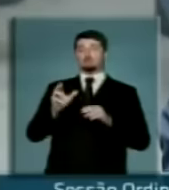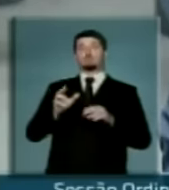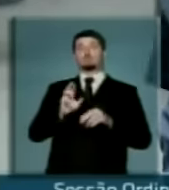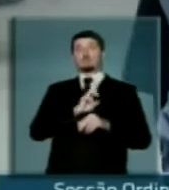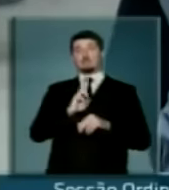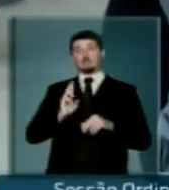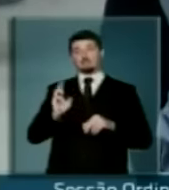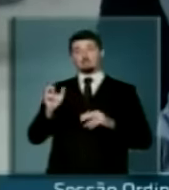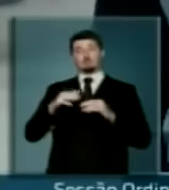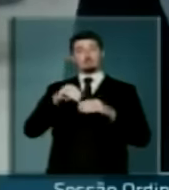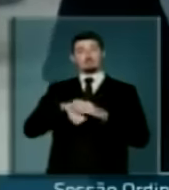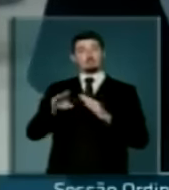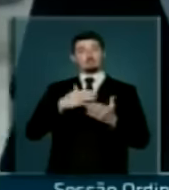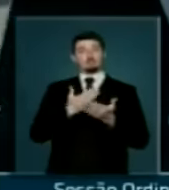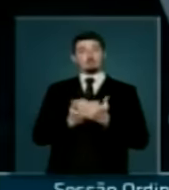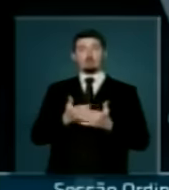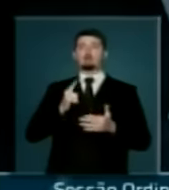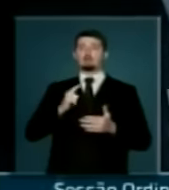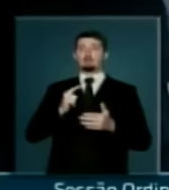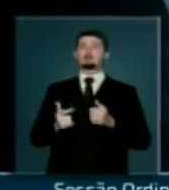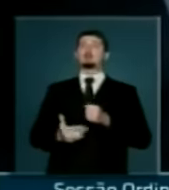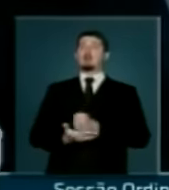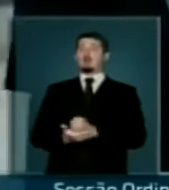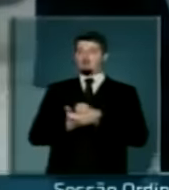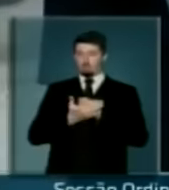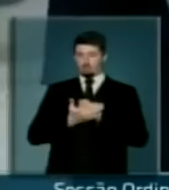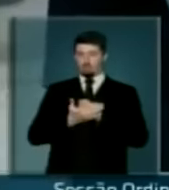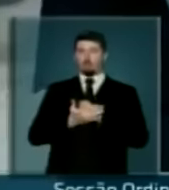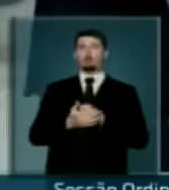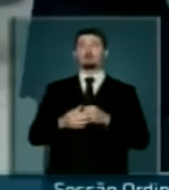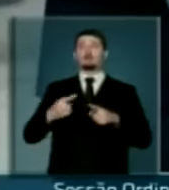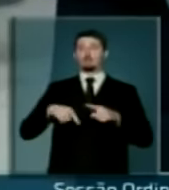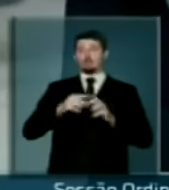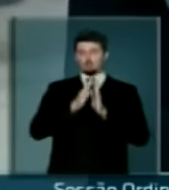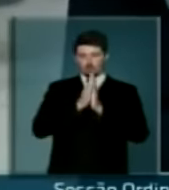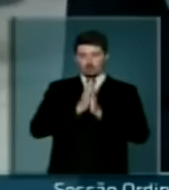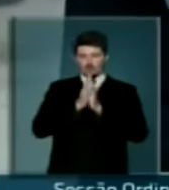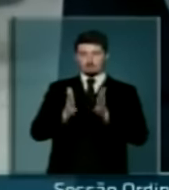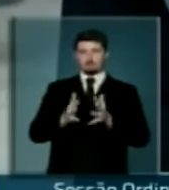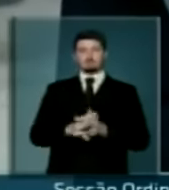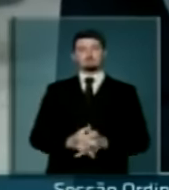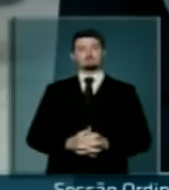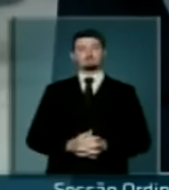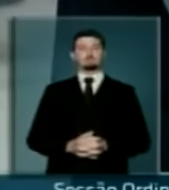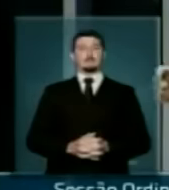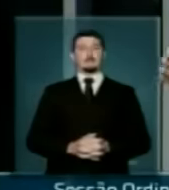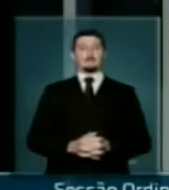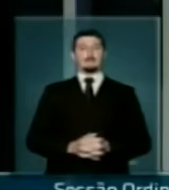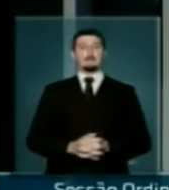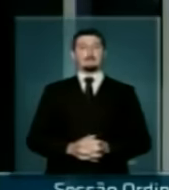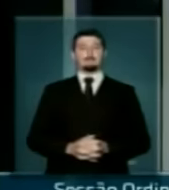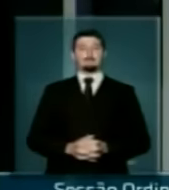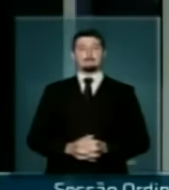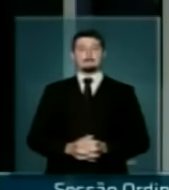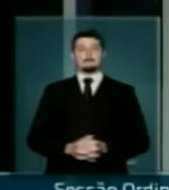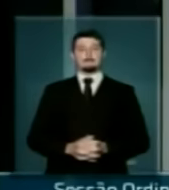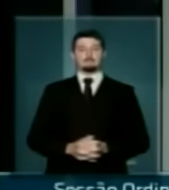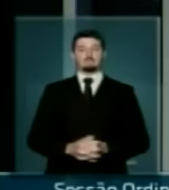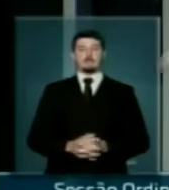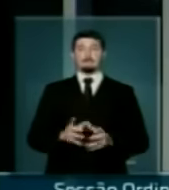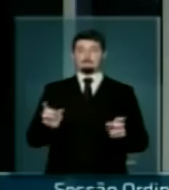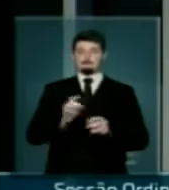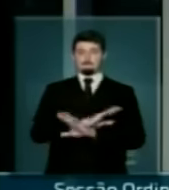religioso nas escolas. Conte com o nosso apoio e as nossas orações, deputado. Muito obrigado. Muito obrigado, pastor Paulo Freire. Sua Excelência, para concluir...